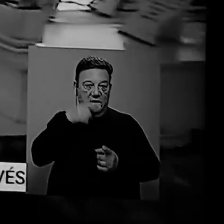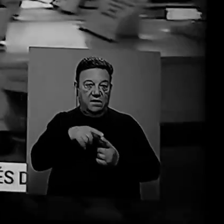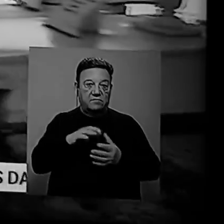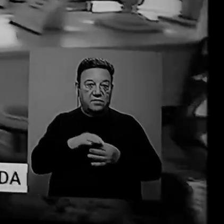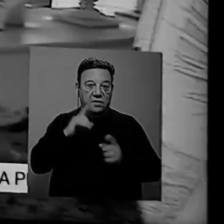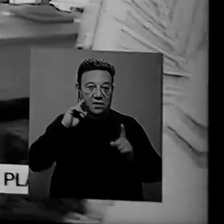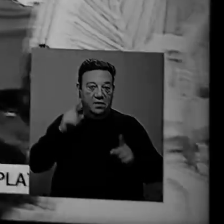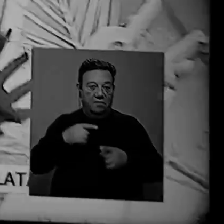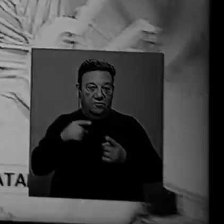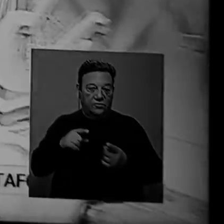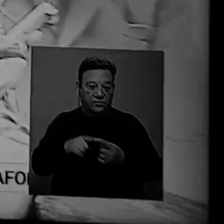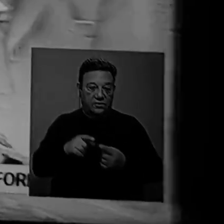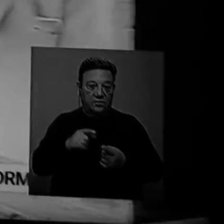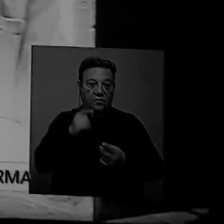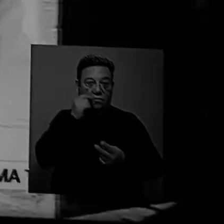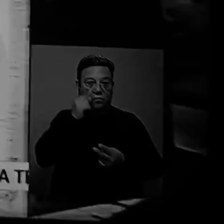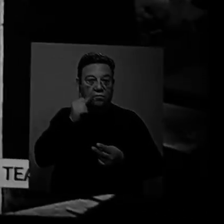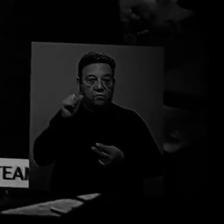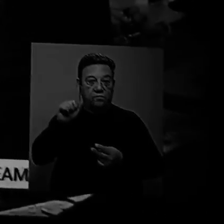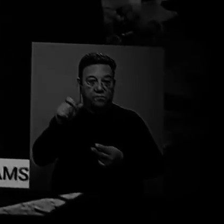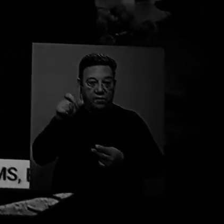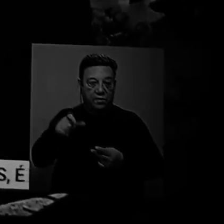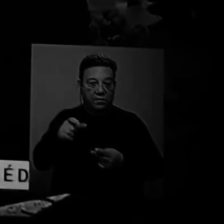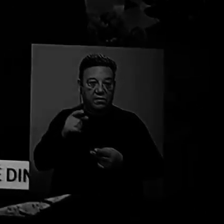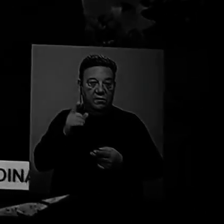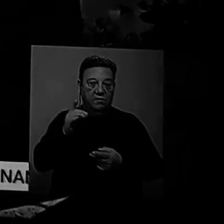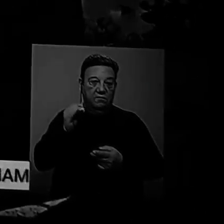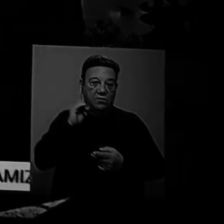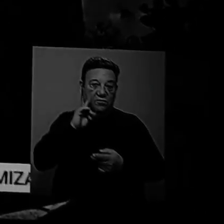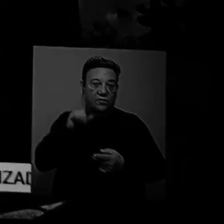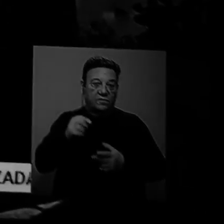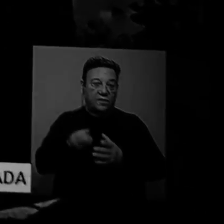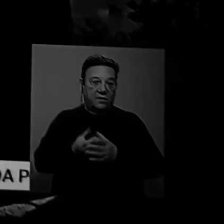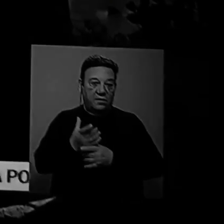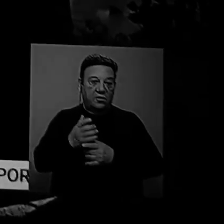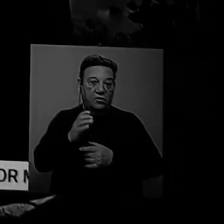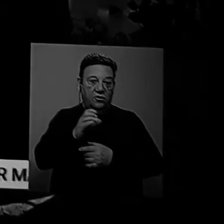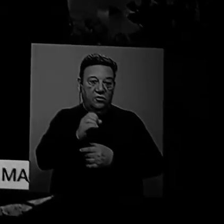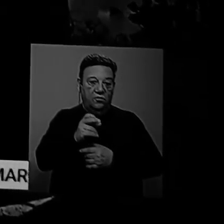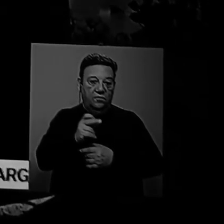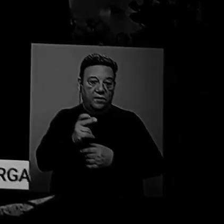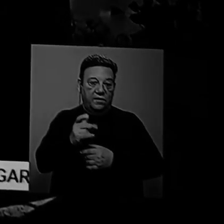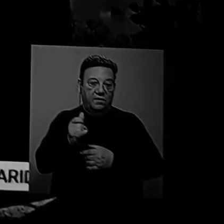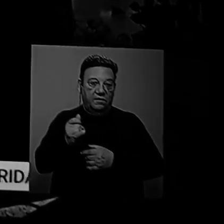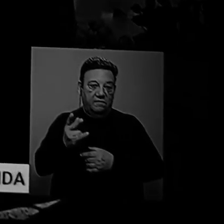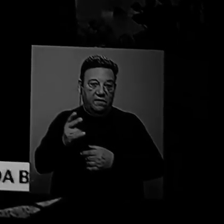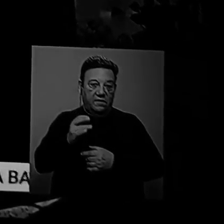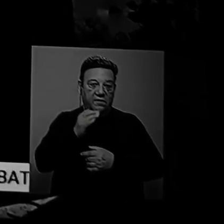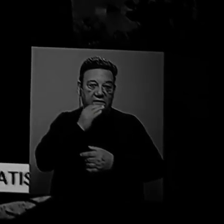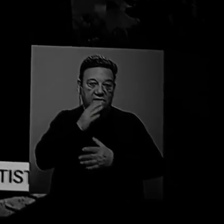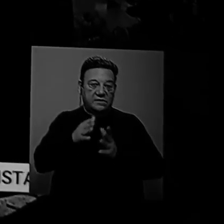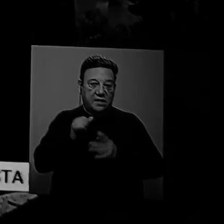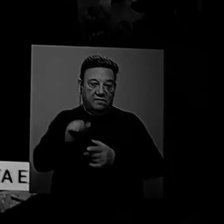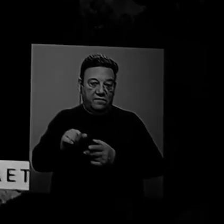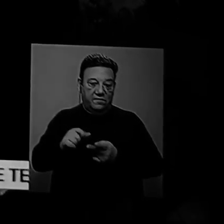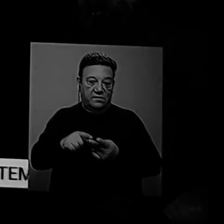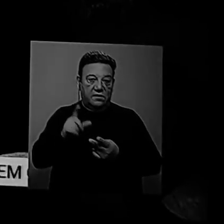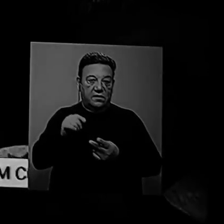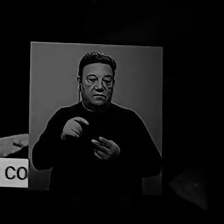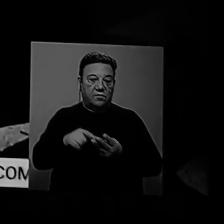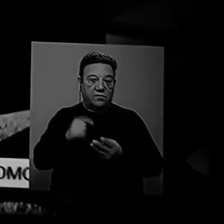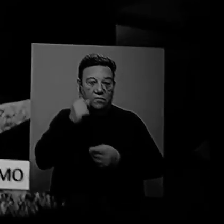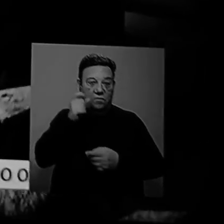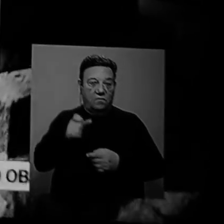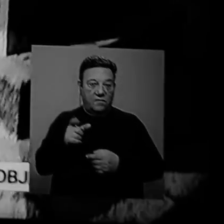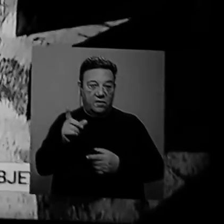música. O seu pai foi um elemento fundamental também na criação da cooperativa a Sacavenense. Ele também foi um